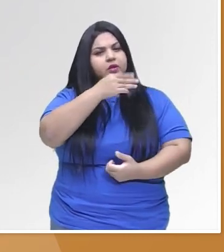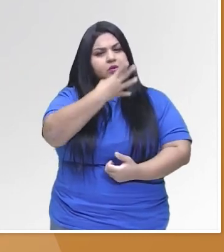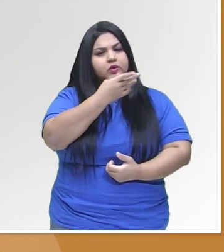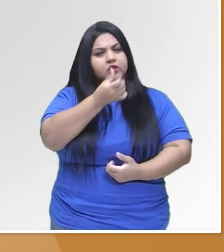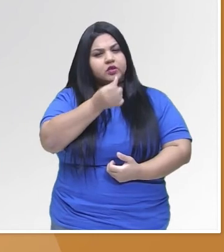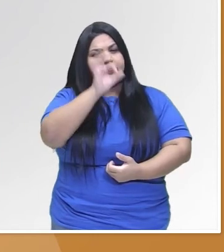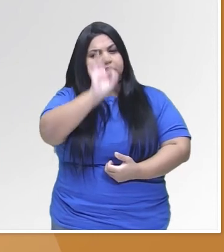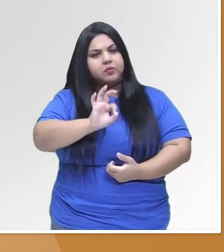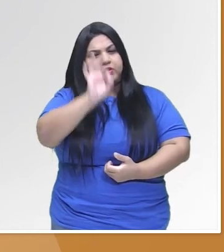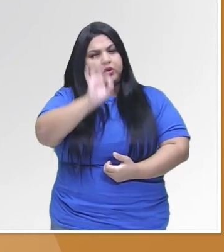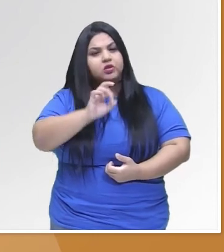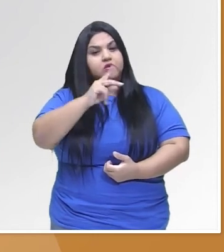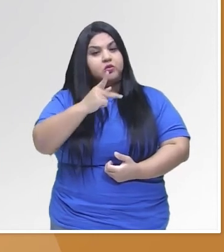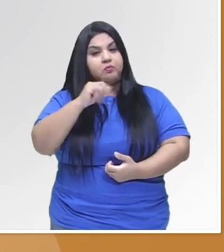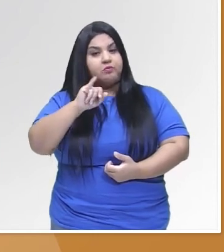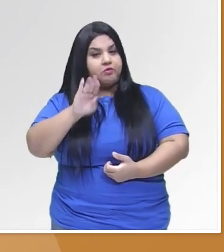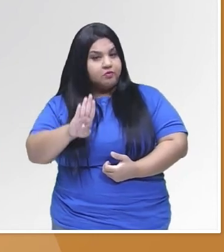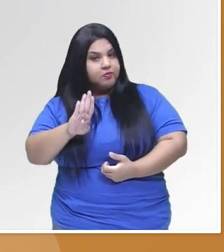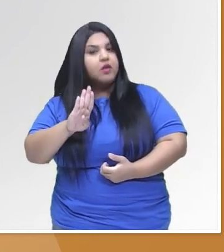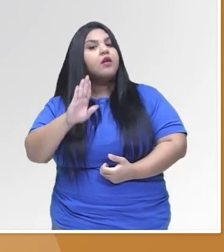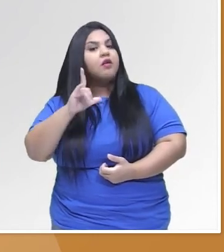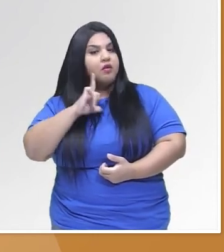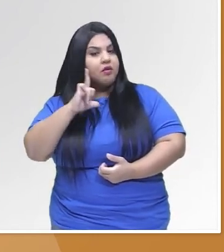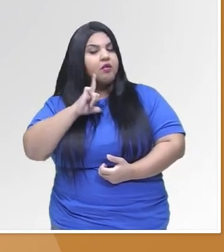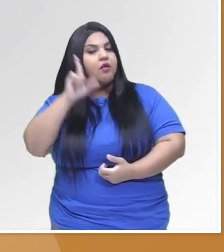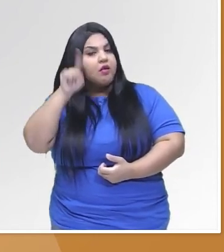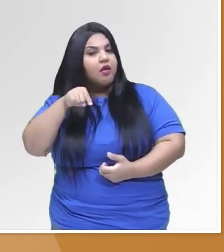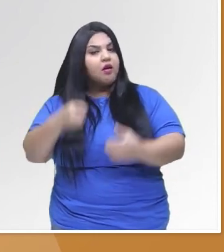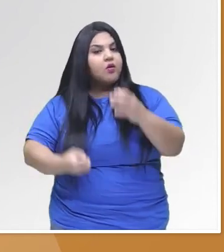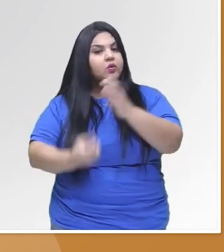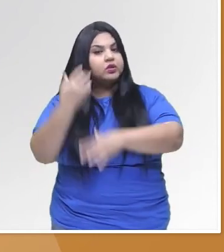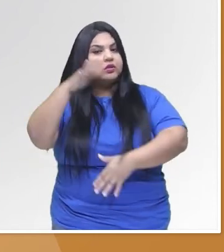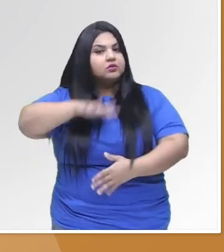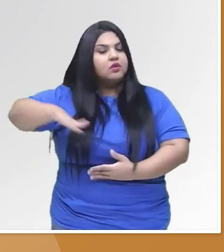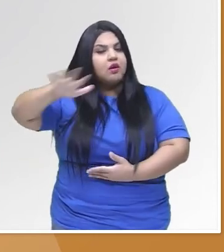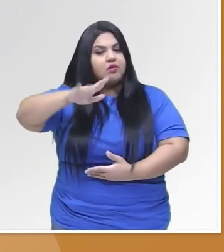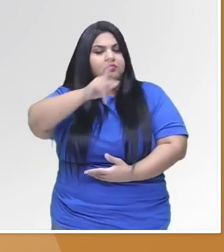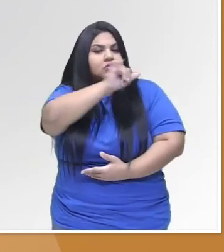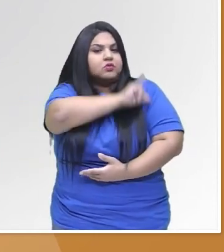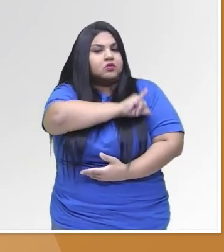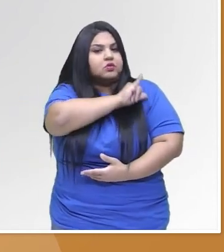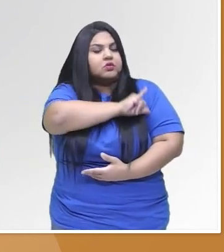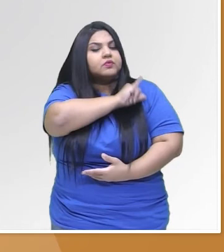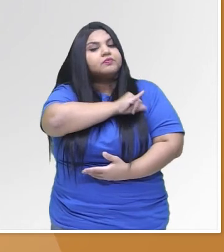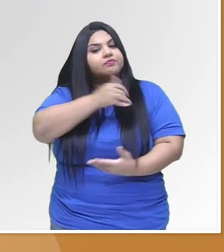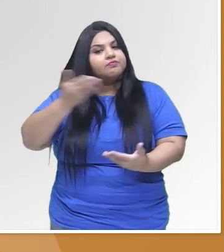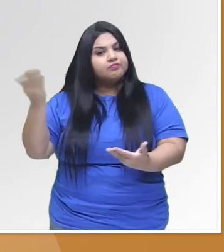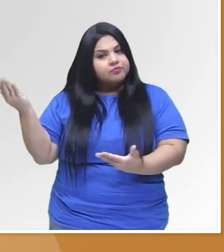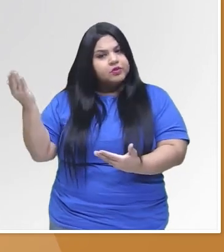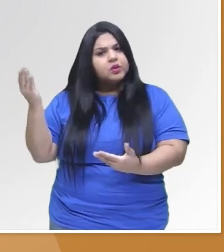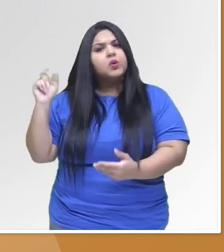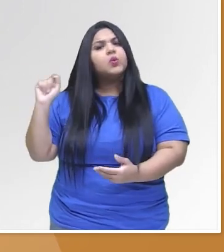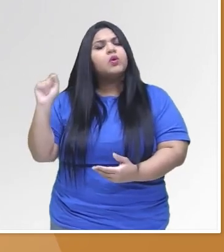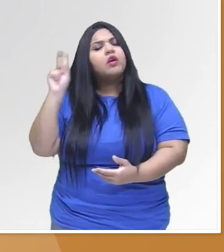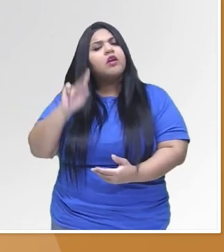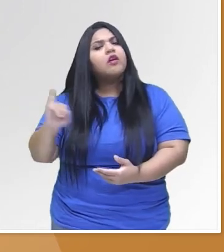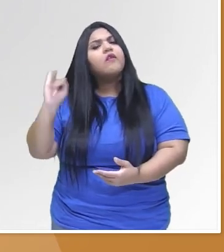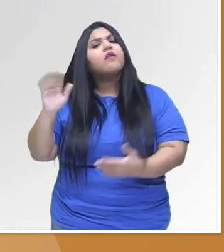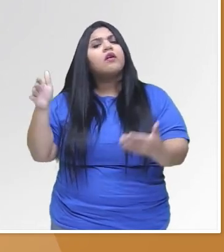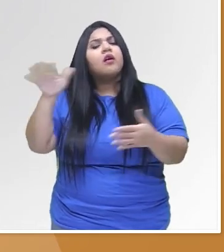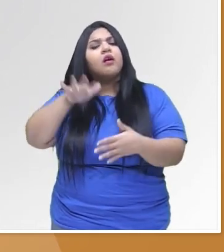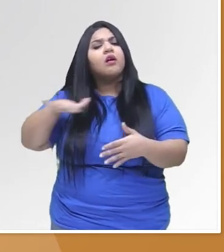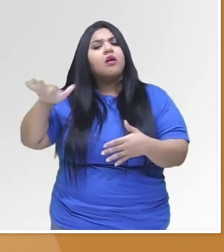do produto interno bruto vem dessa área, tá? Proveniente dessa área. E que atividade industrial é